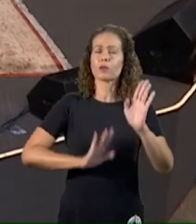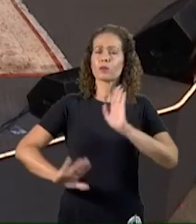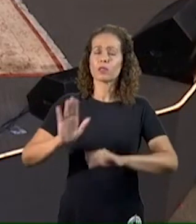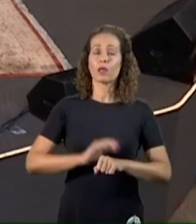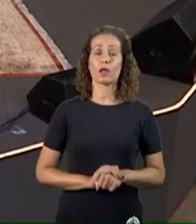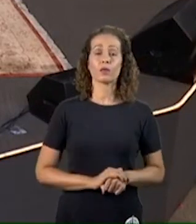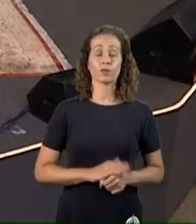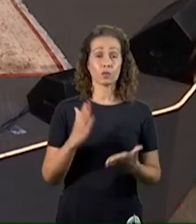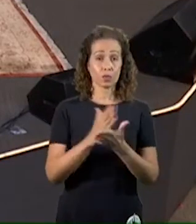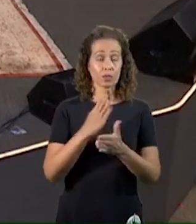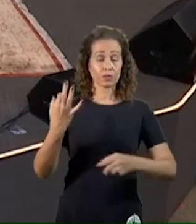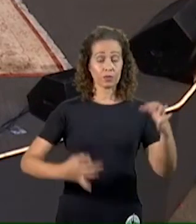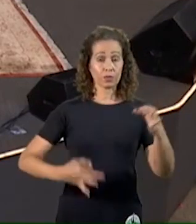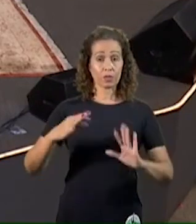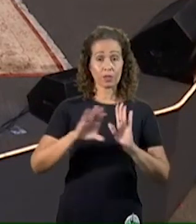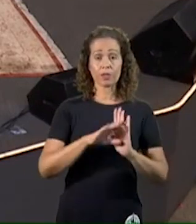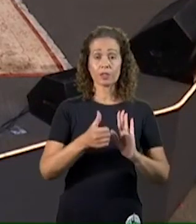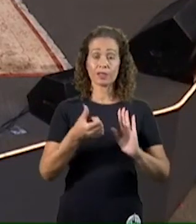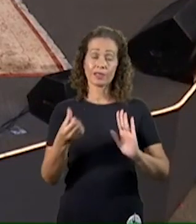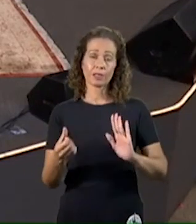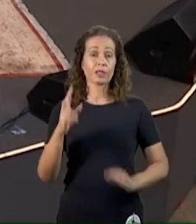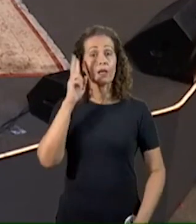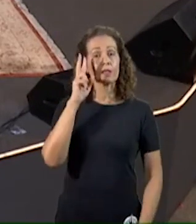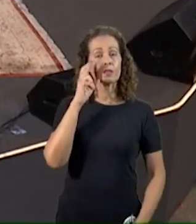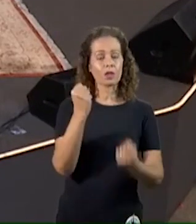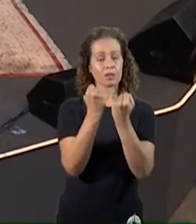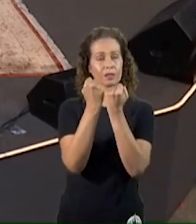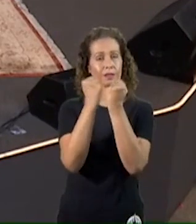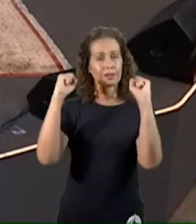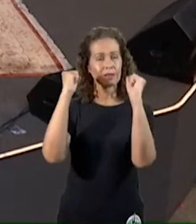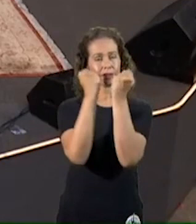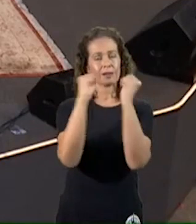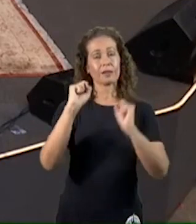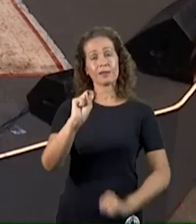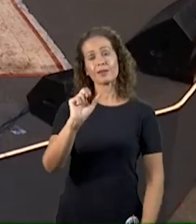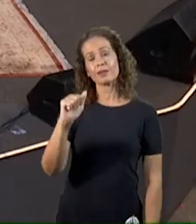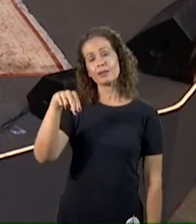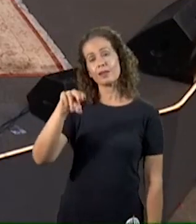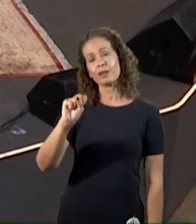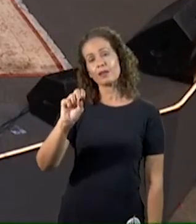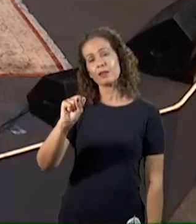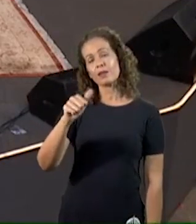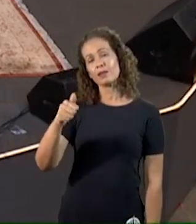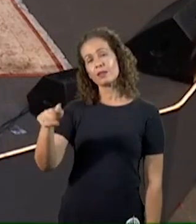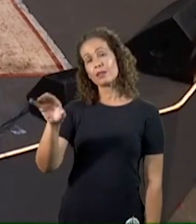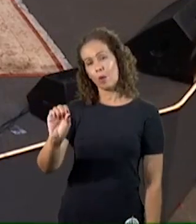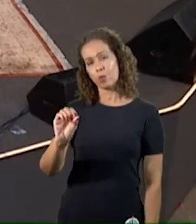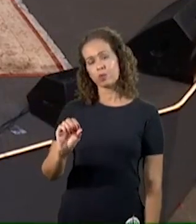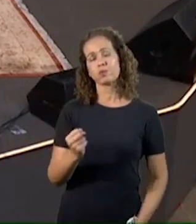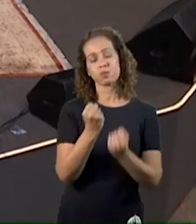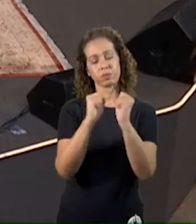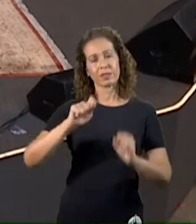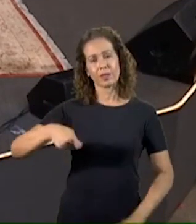Juízes, capítulo 16, a história de Sansão. Fala comigo, Sansão. Nós temos que tomar cuidado com